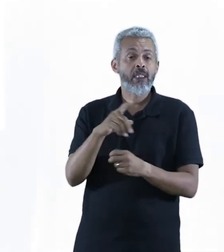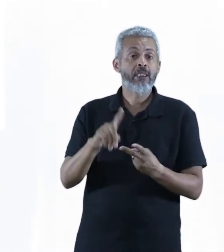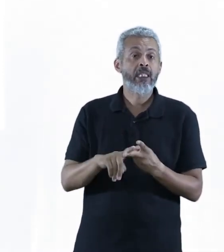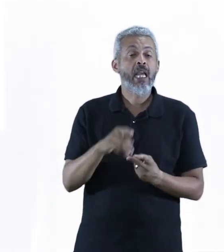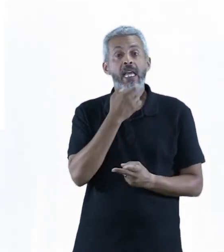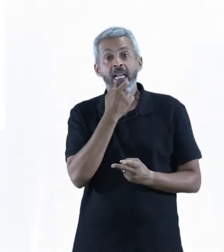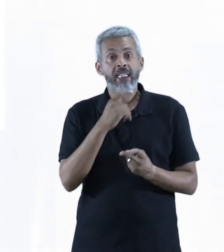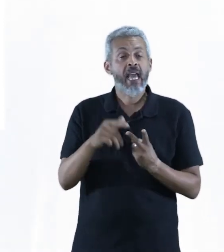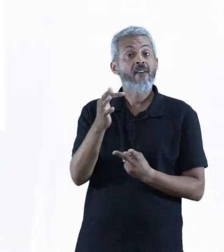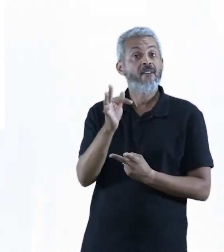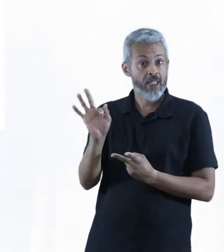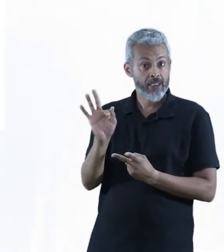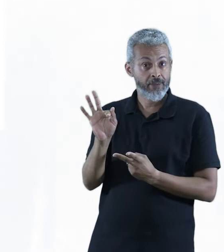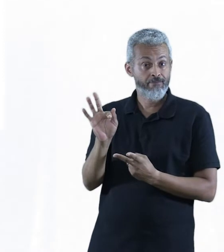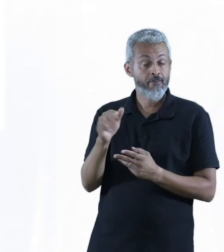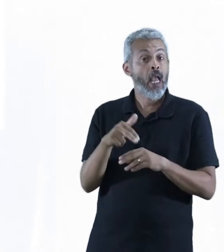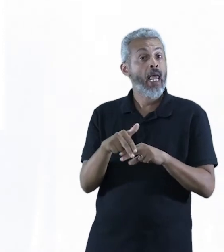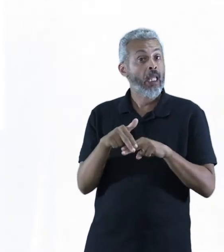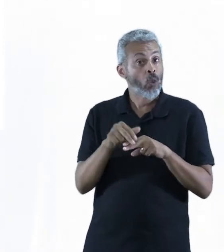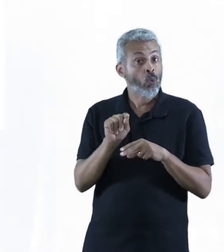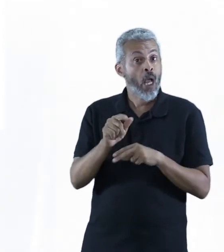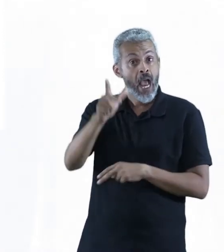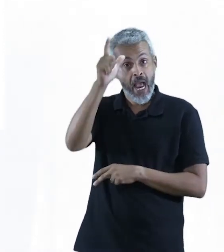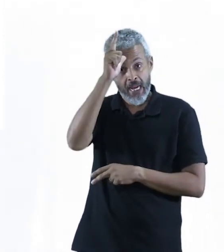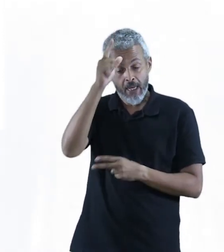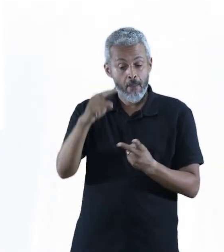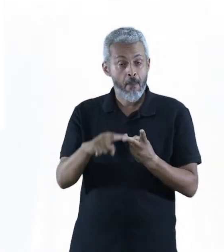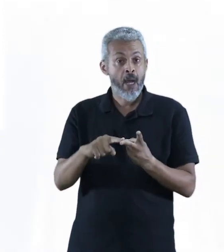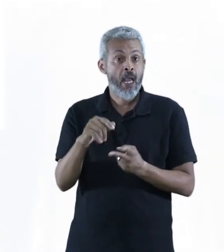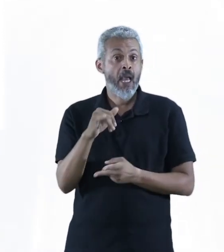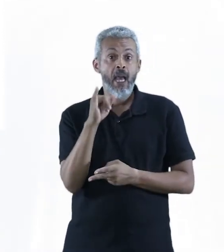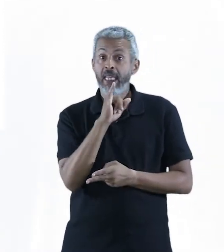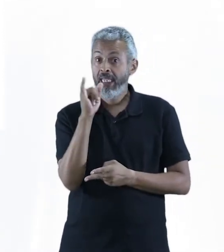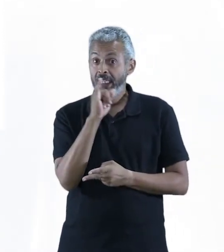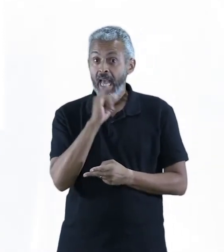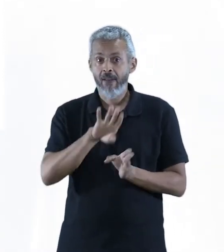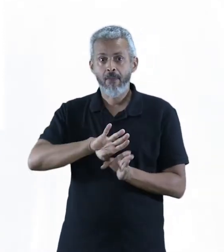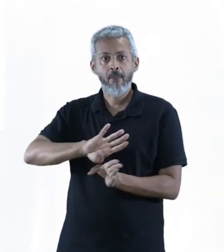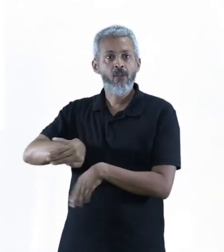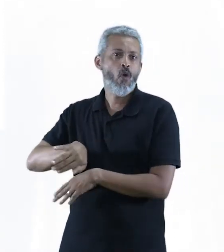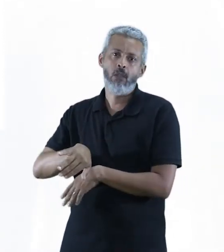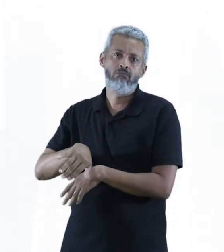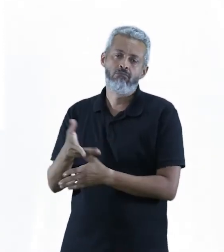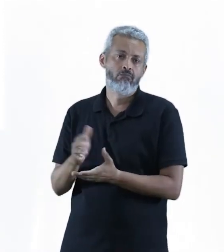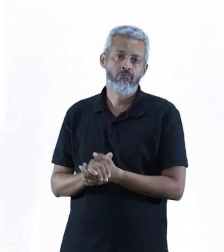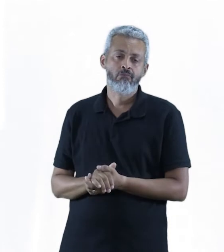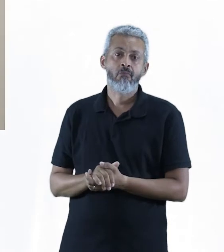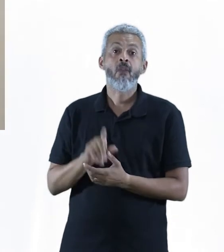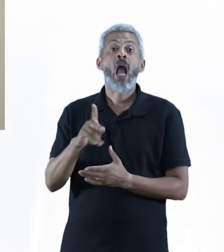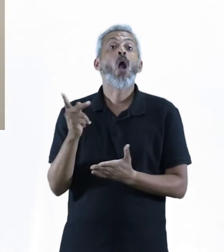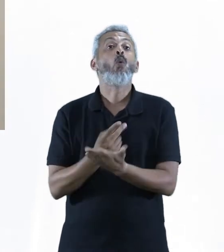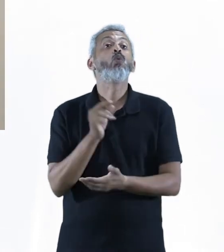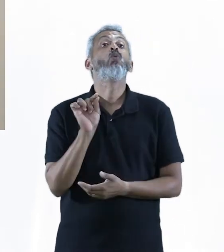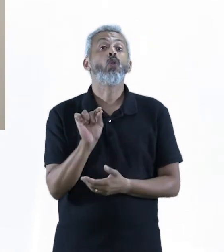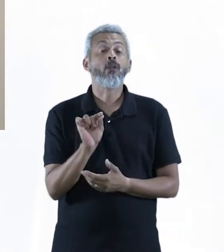foram beneficiadas nessa divisão. Entretanto, Alemanha e Itália ficaram de fora desse processo. O